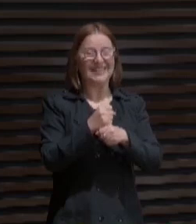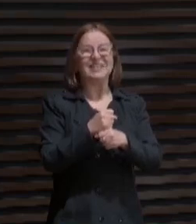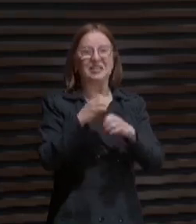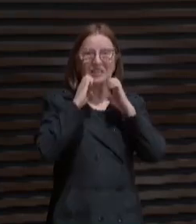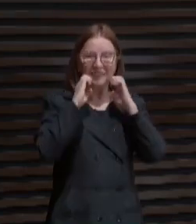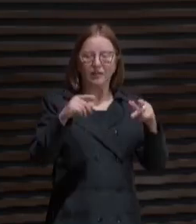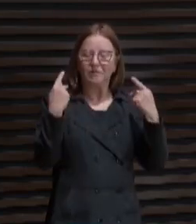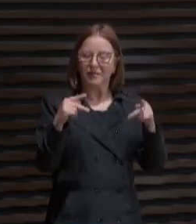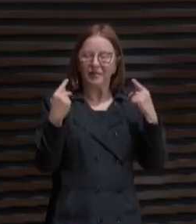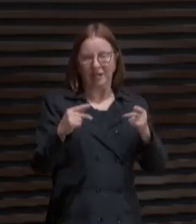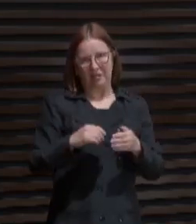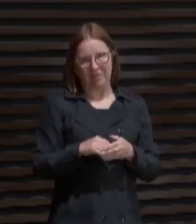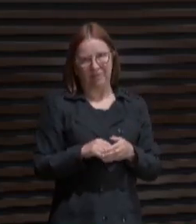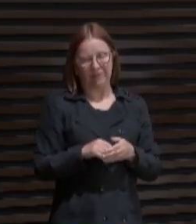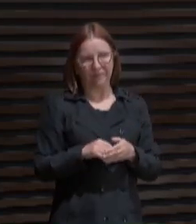E esses homens,